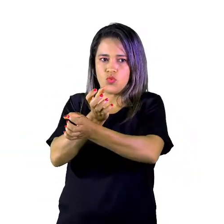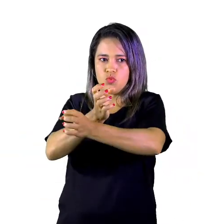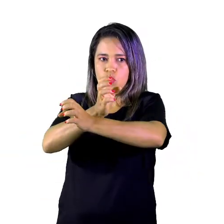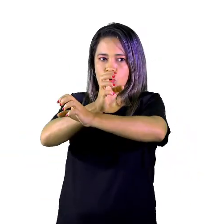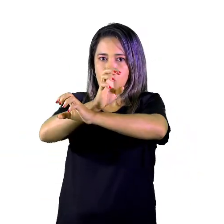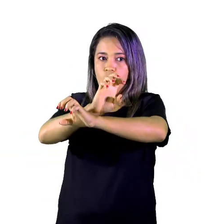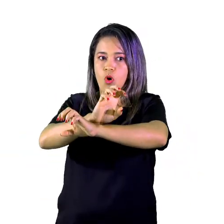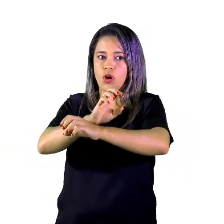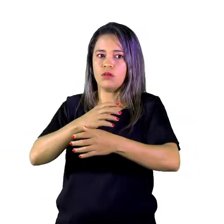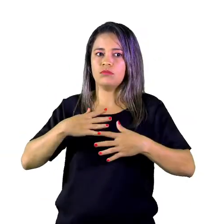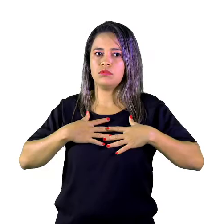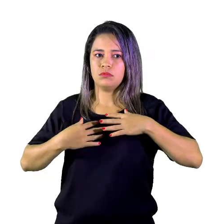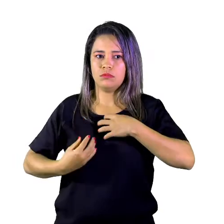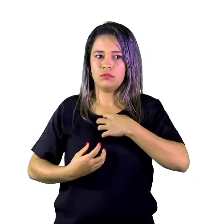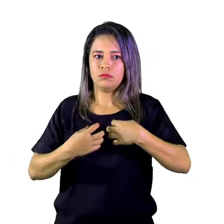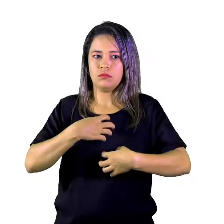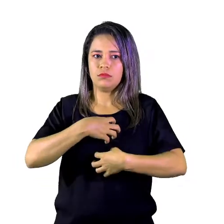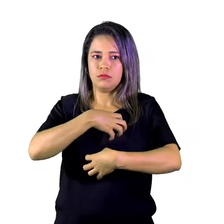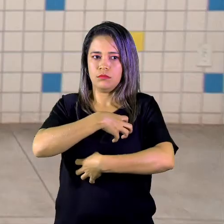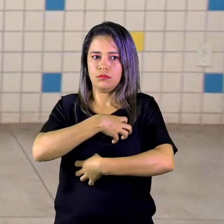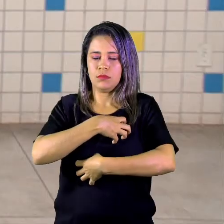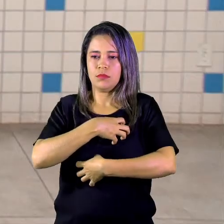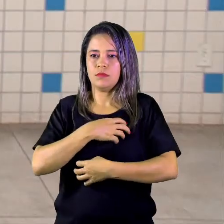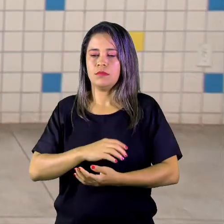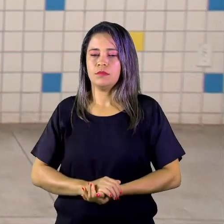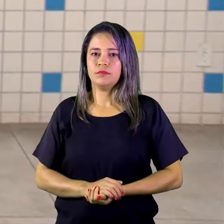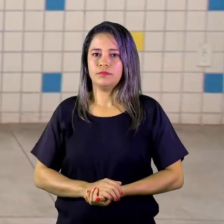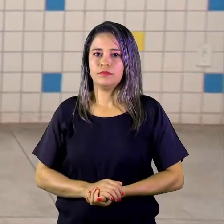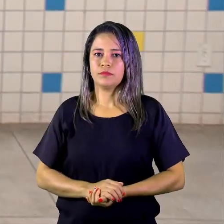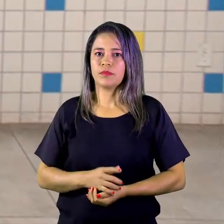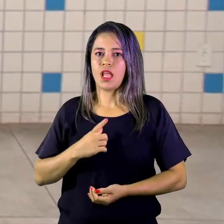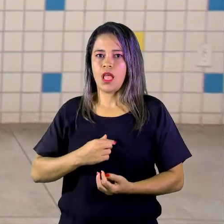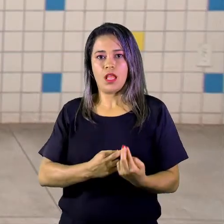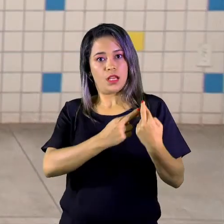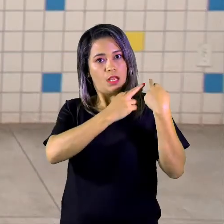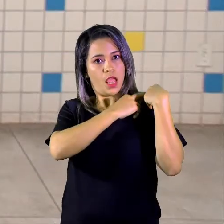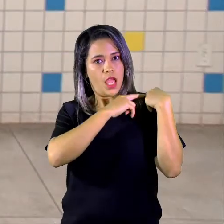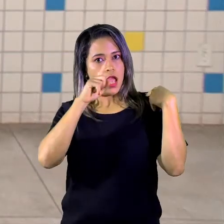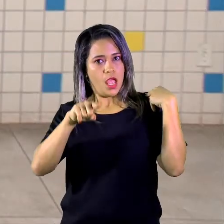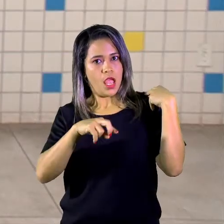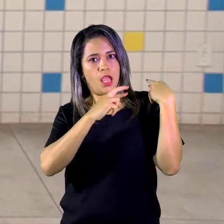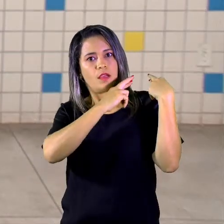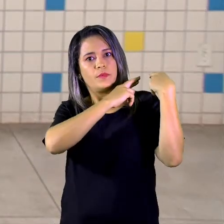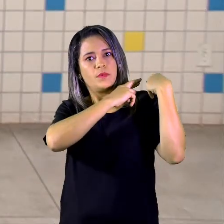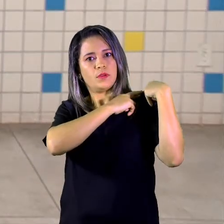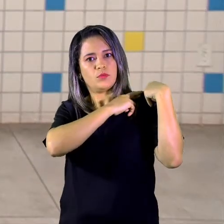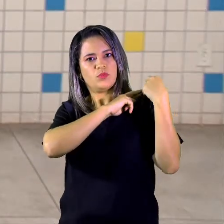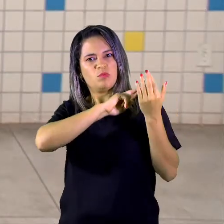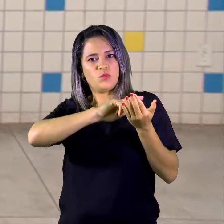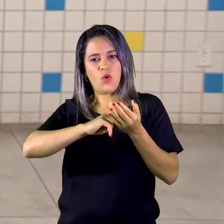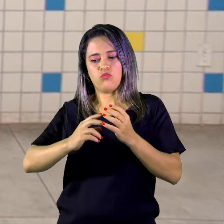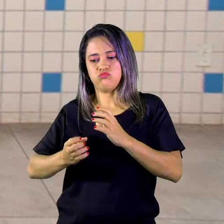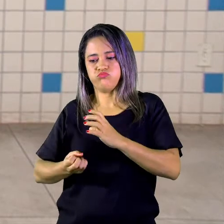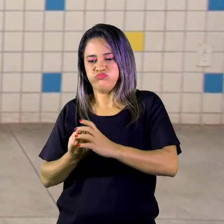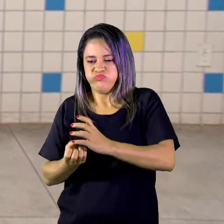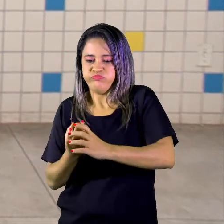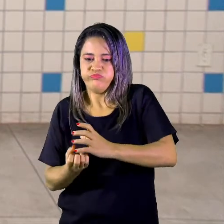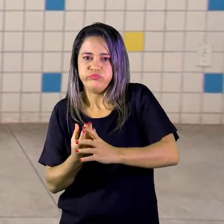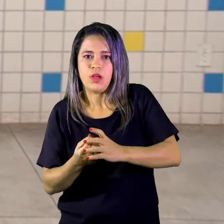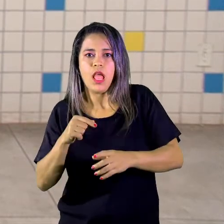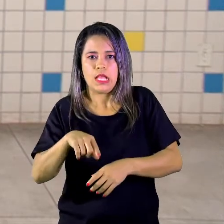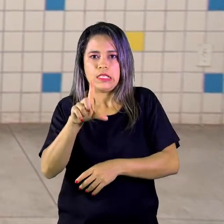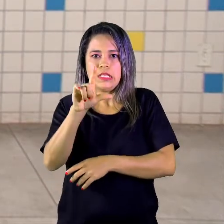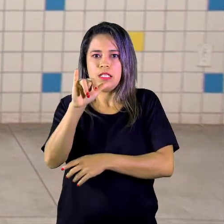tonsilas, apêndice secal e o baço, que são responsáveis por multiplicarem esses